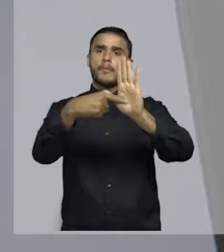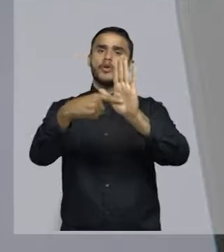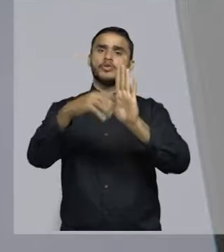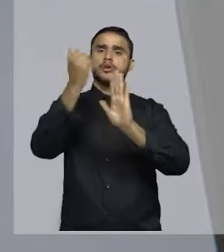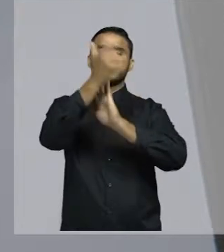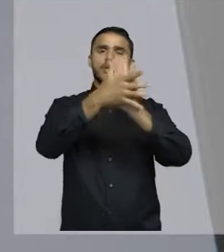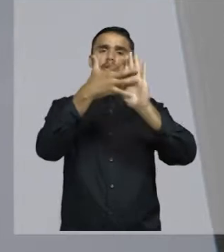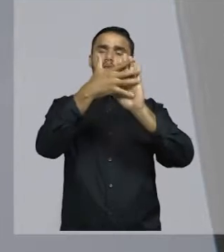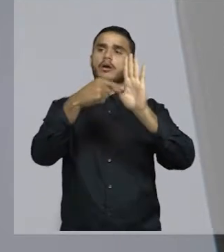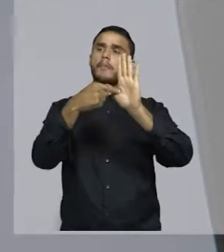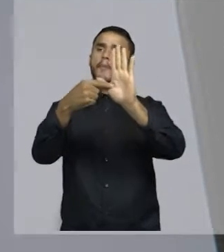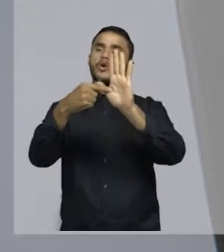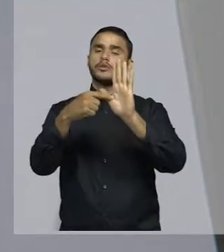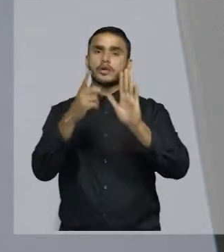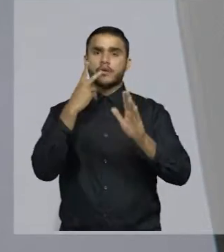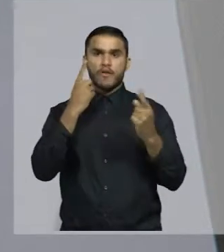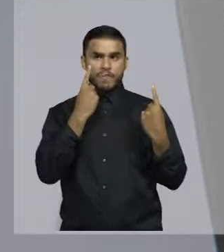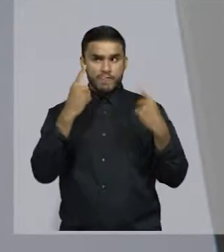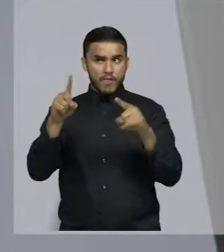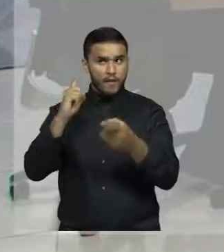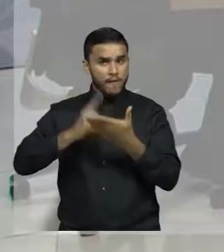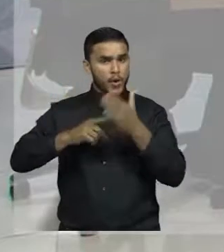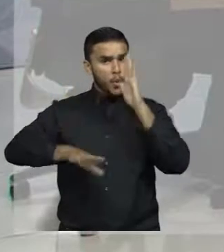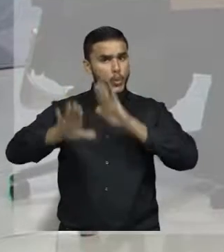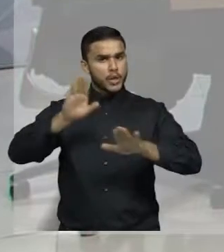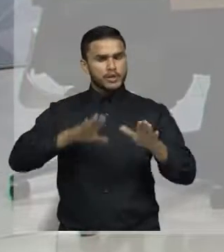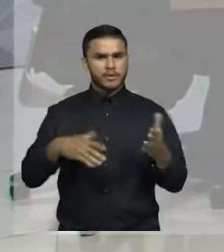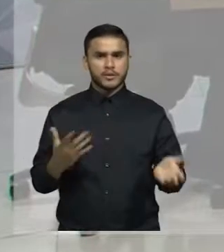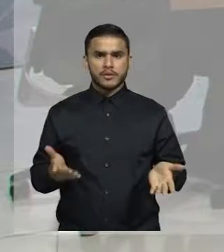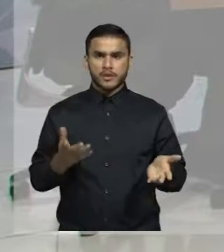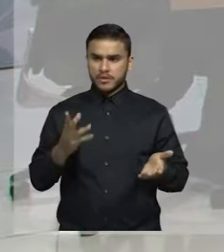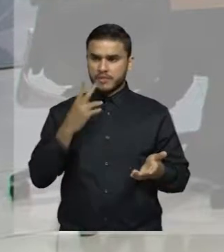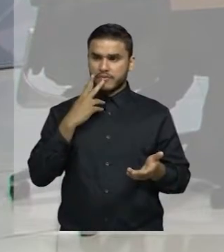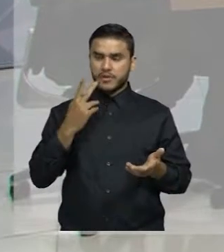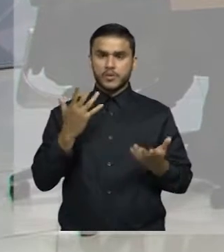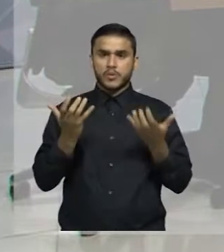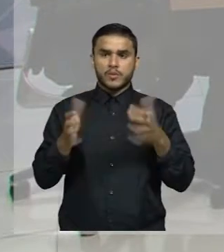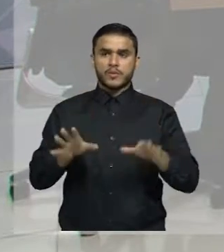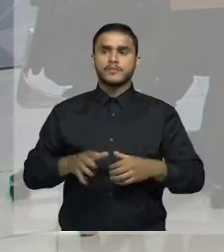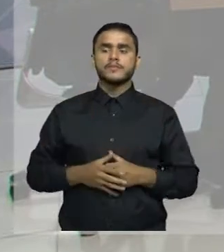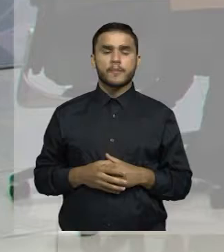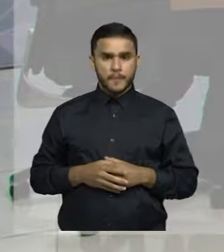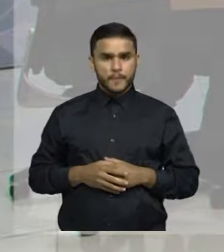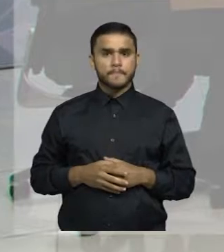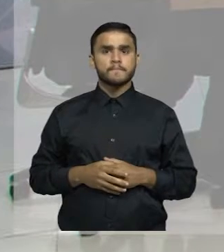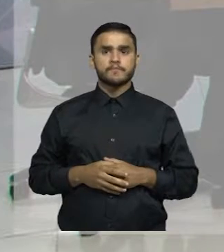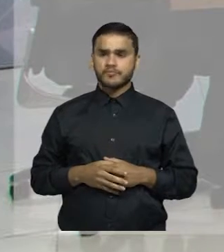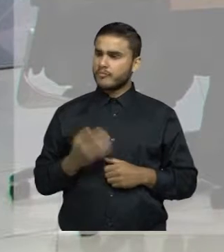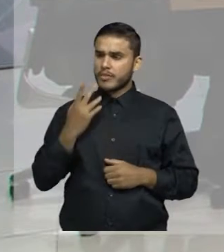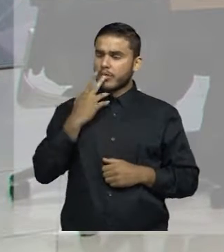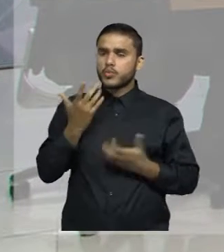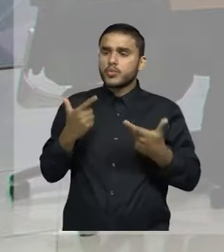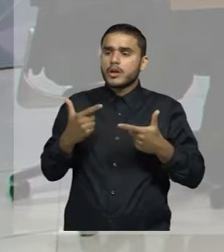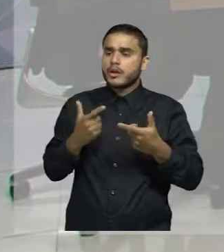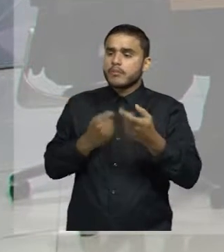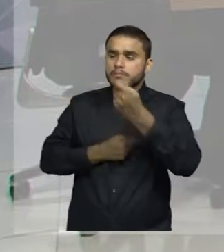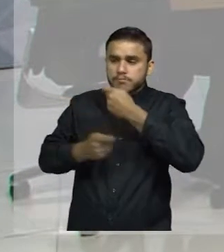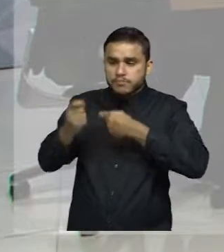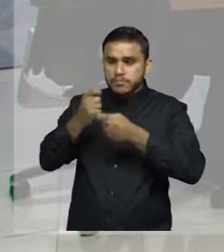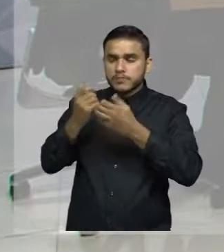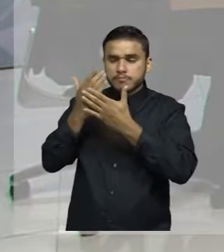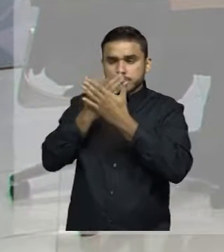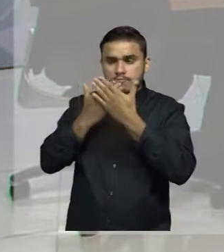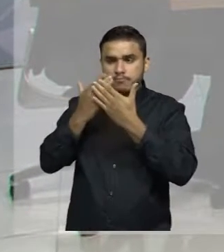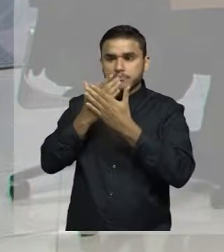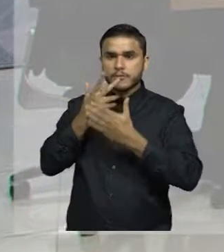público. Que absurdo, né? Quer dizer, não tem negociação. Quer dizer, aí é só o enfrentamento, né? Quer dizer... Se